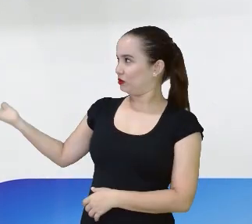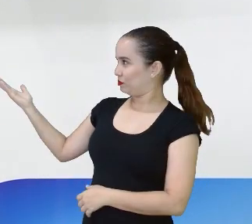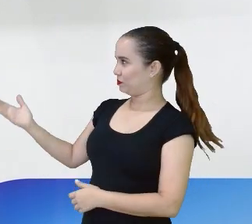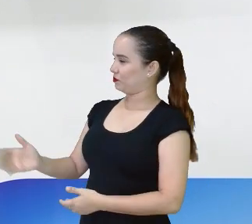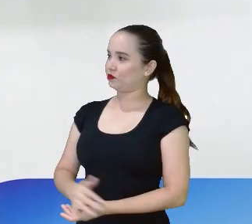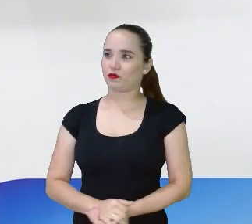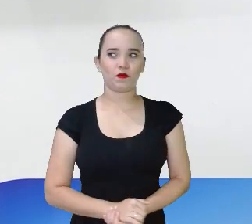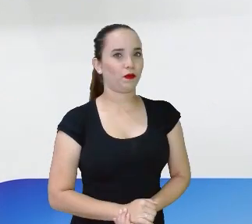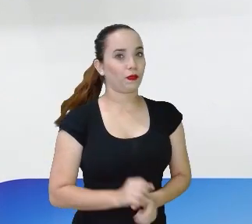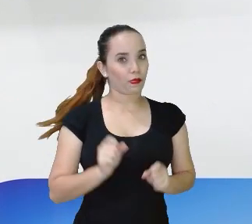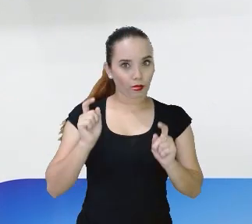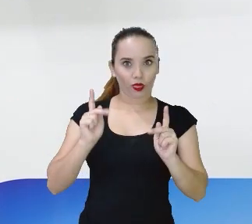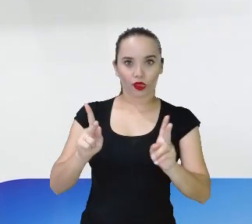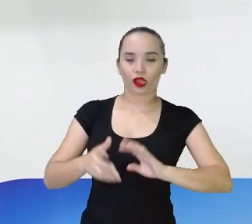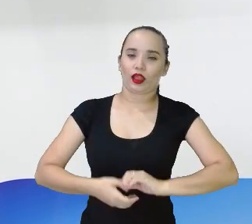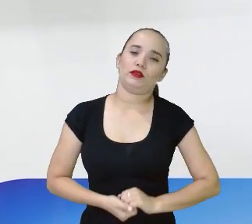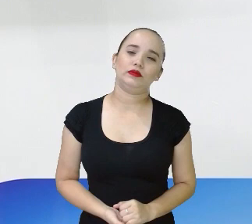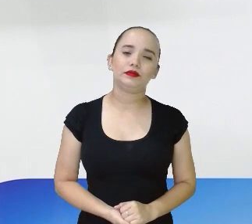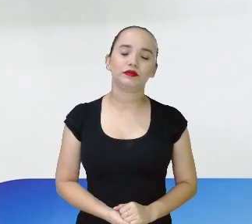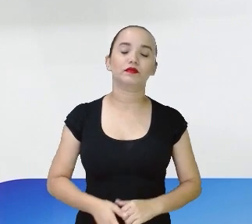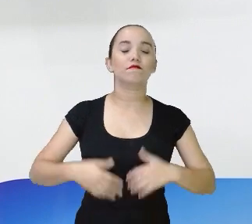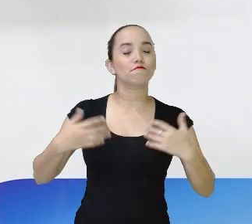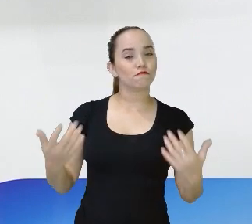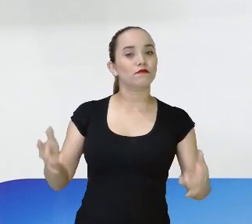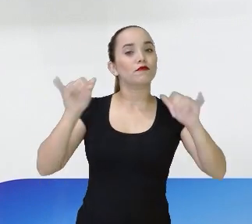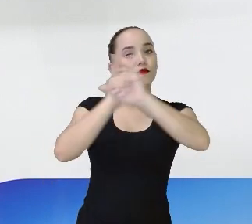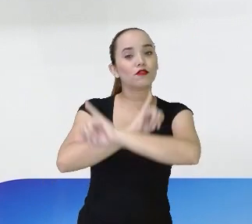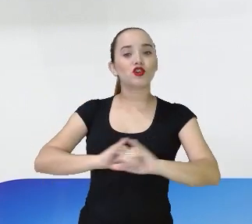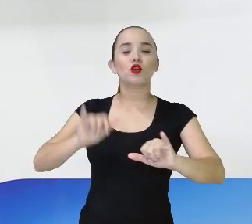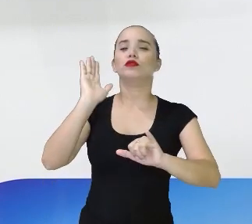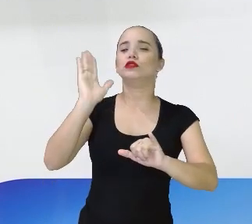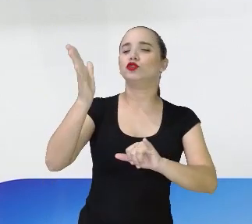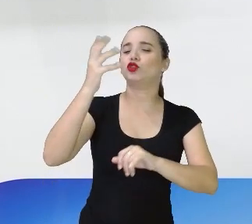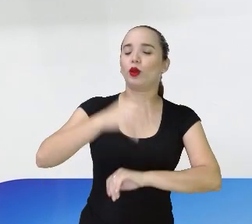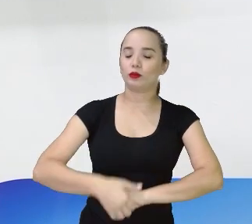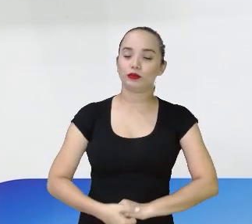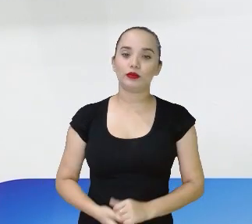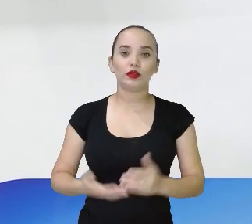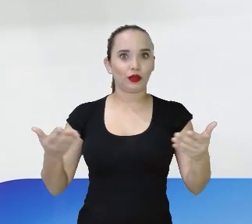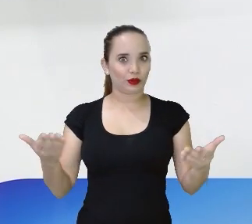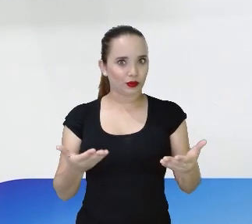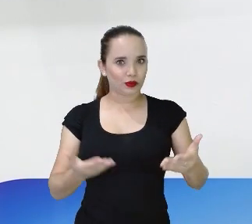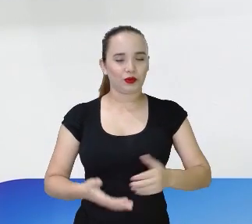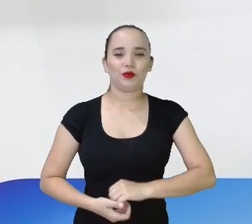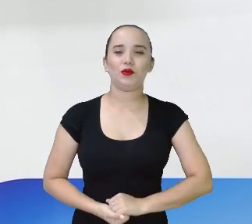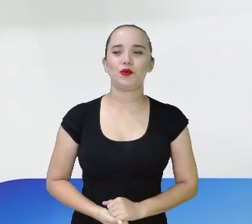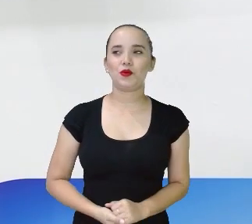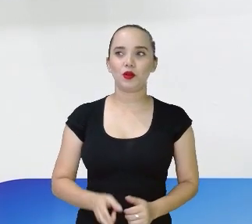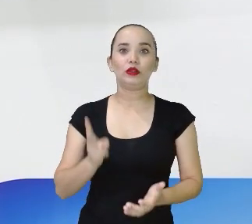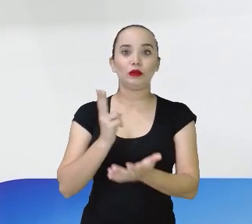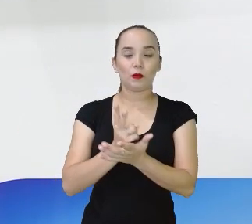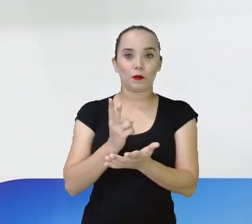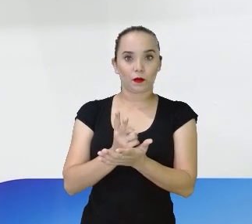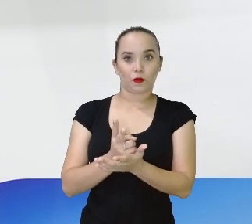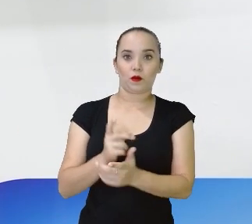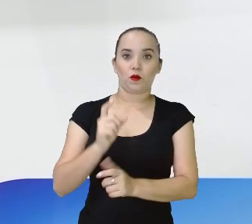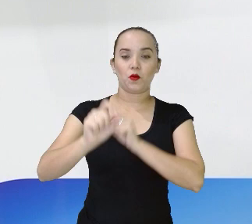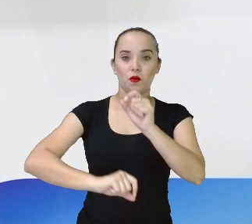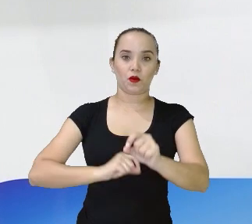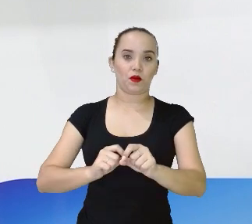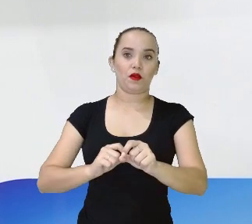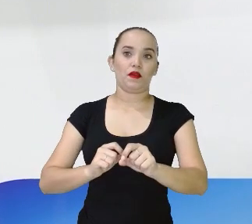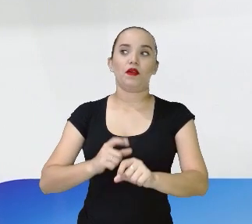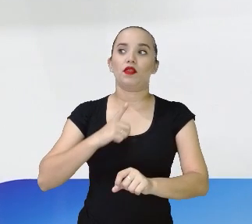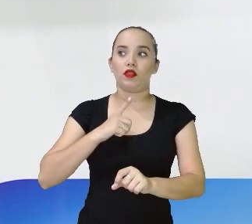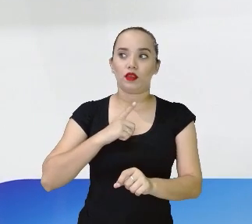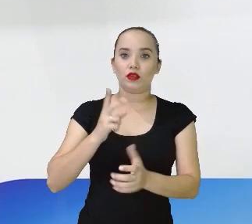tela, certo? Ok, recadinhos dados, né? Nossa rotina diária, a gente está sempre falando sobre